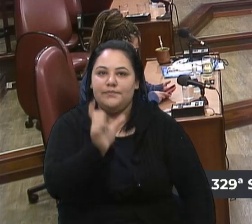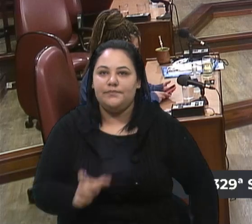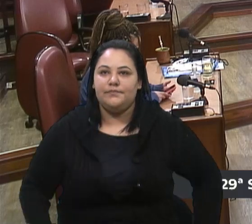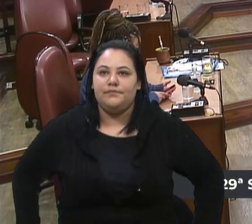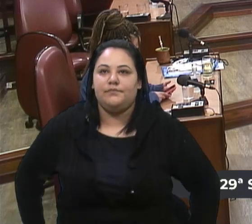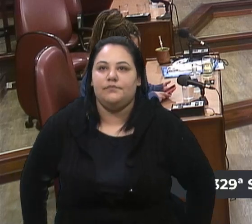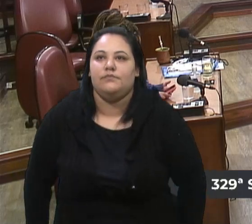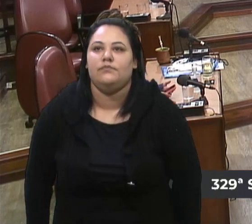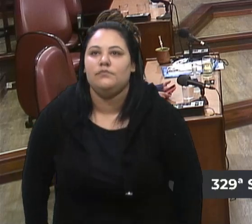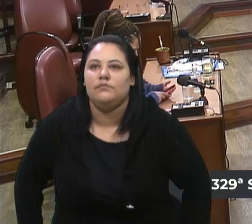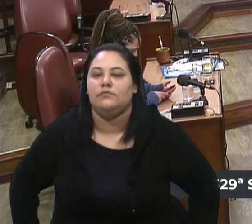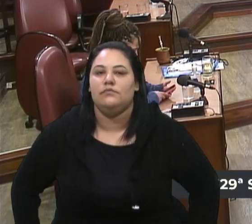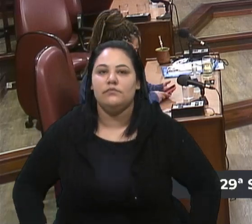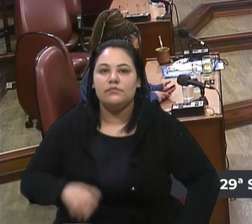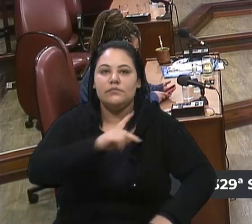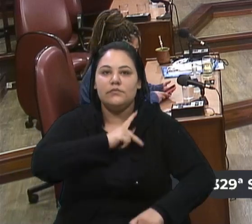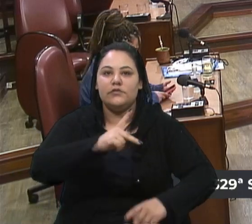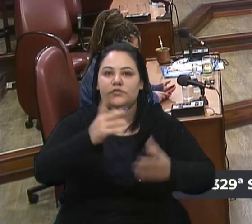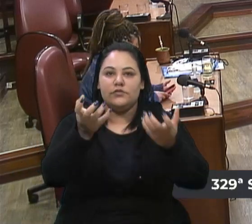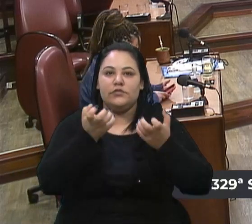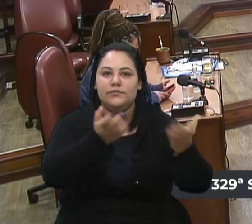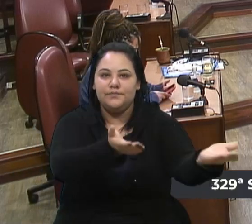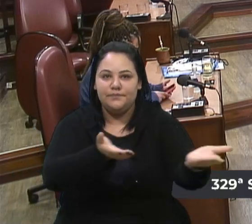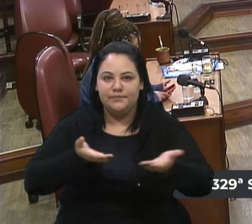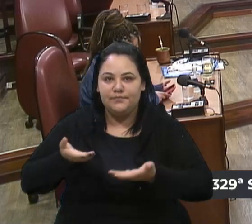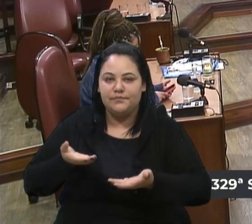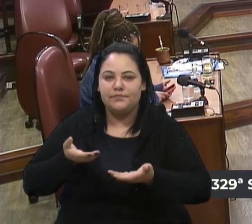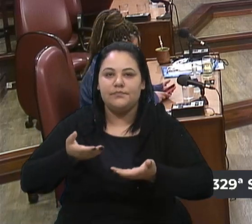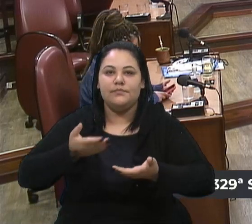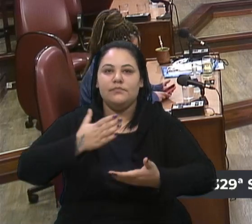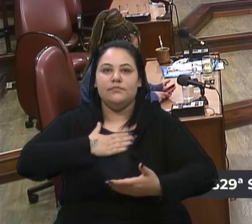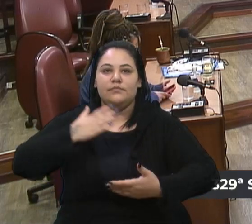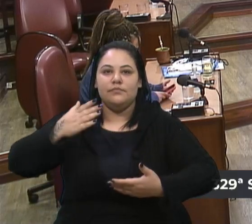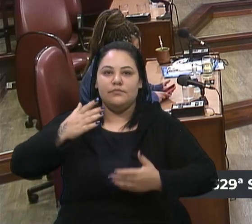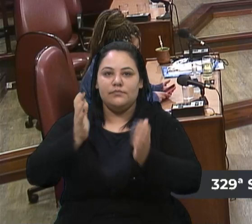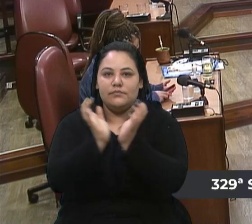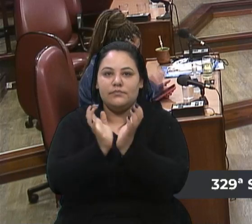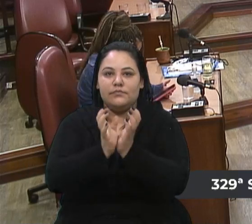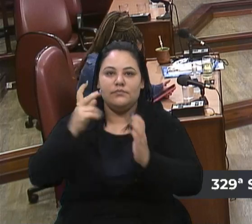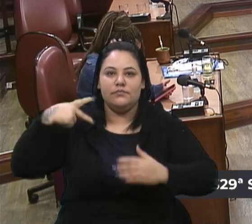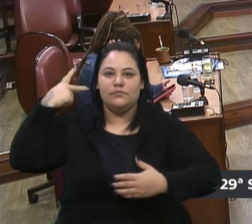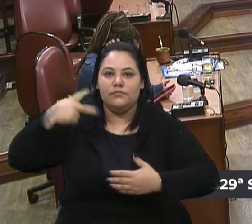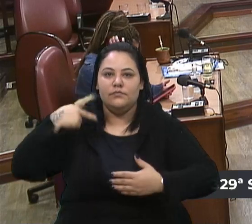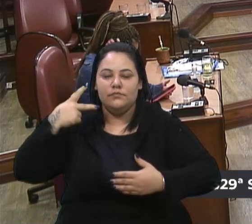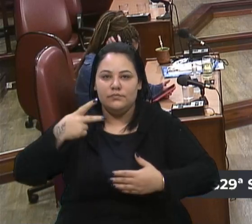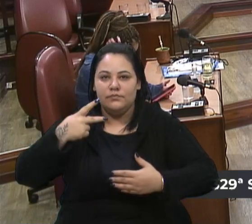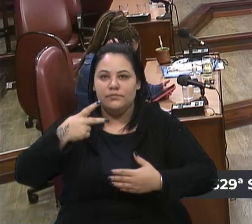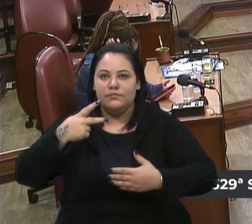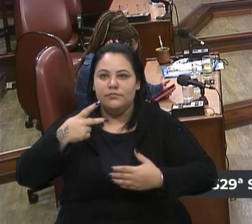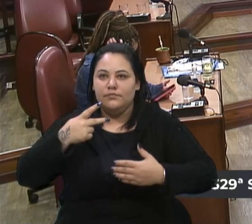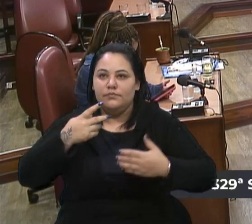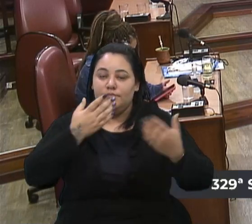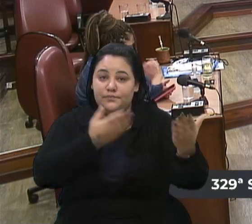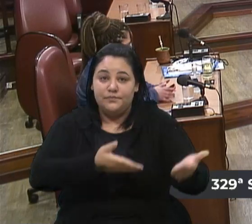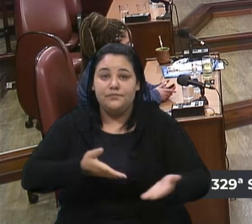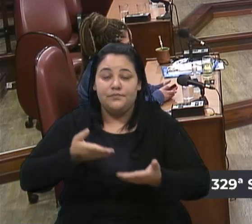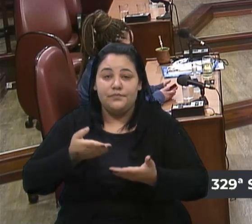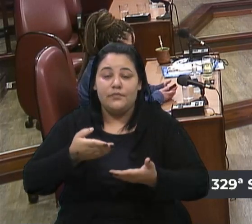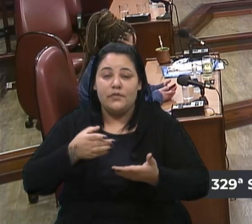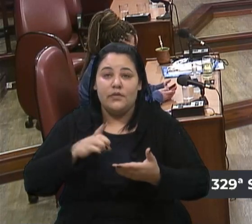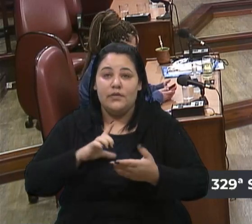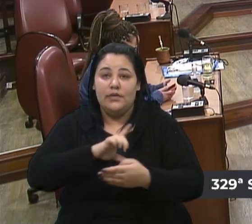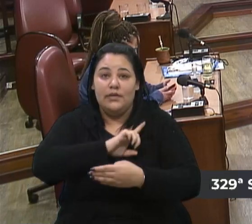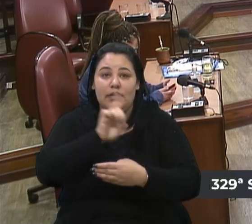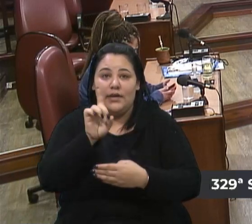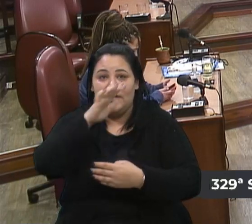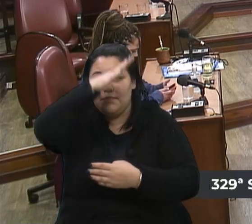Senhor presidente, gostaria de convidar os colegas a comparecerem no saguão da prefeitura. Tem uma exposição